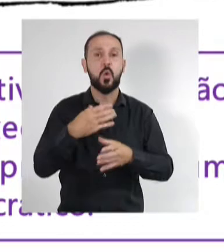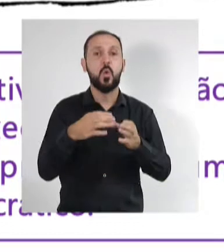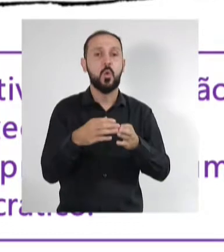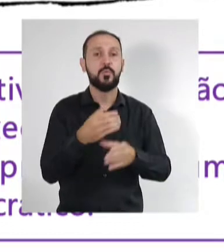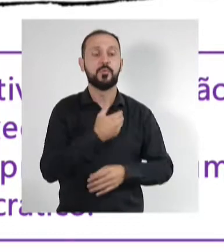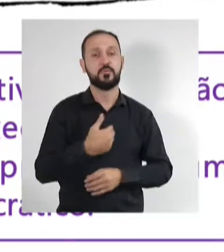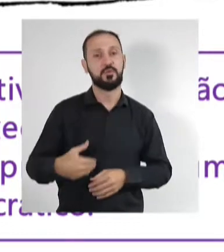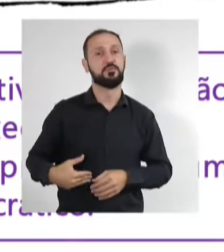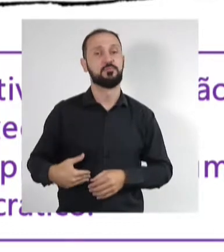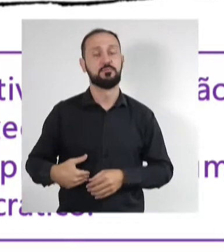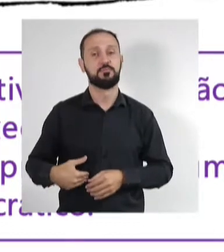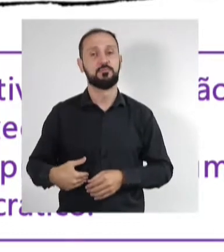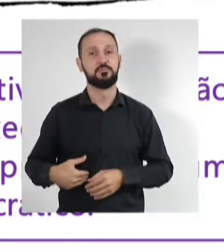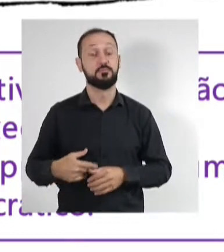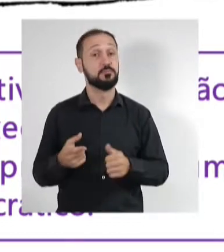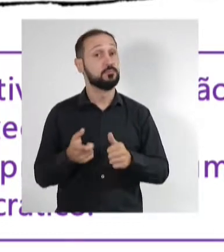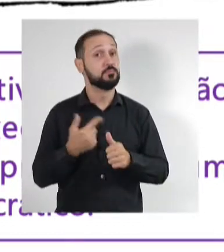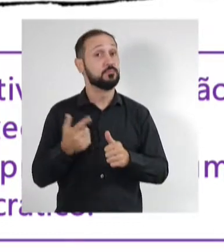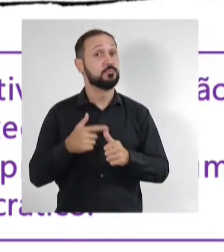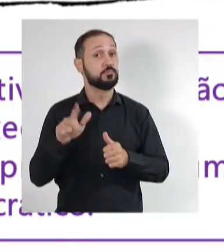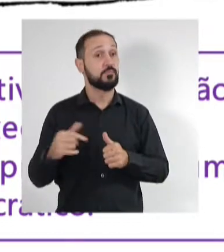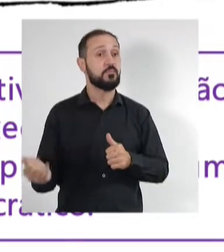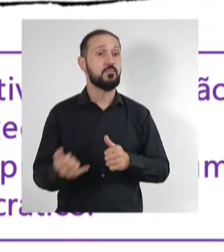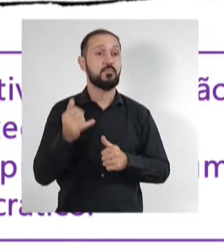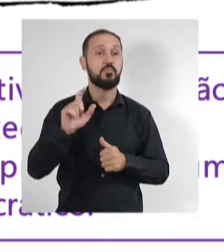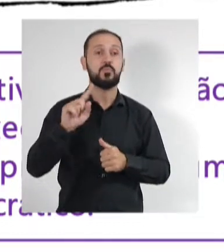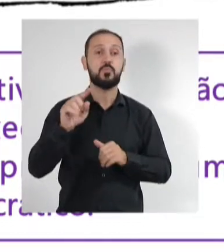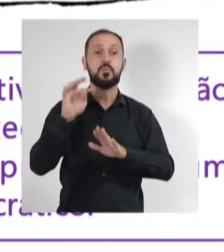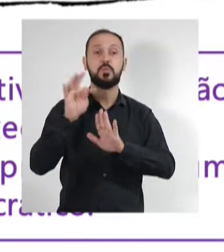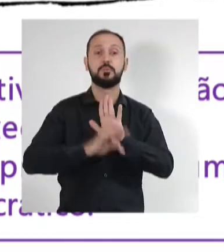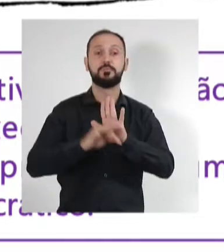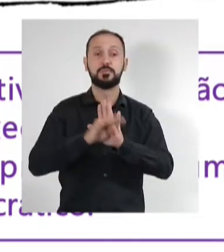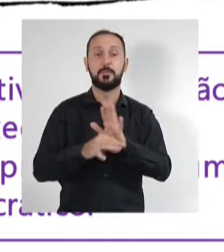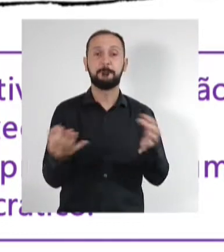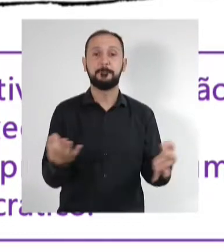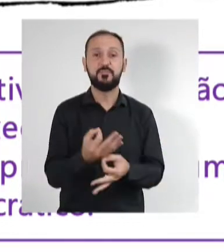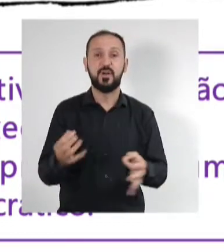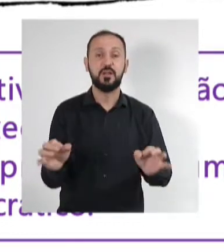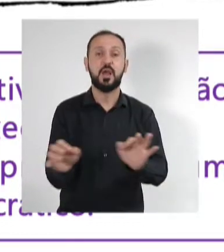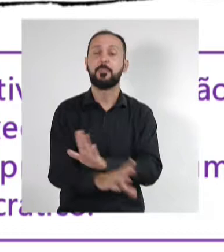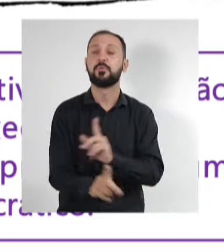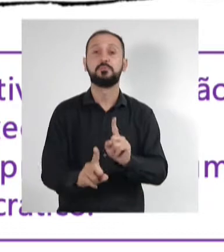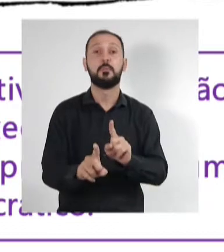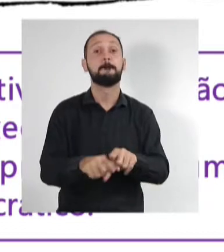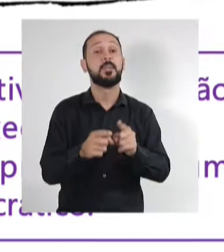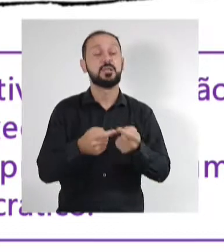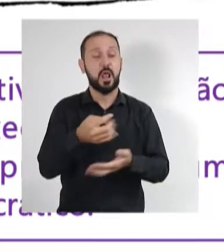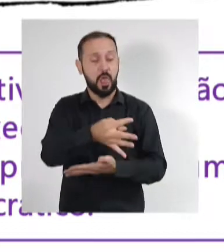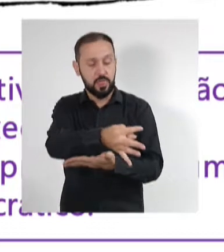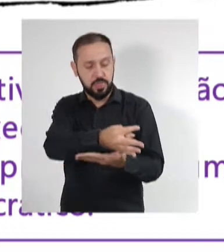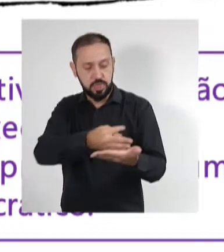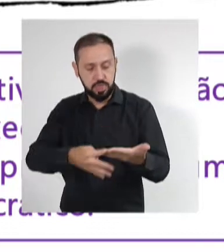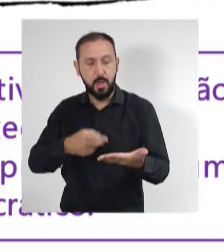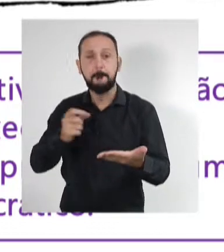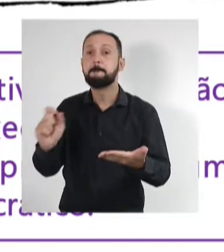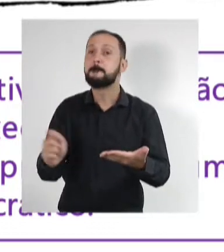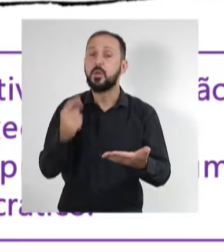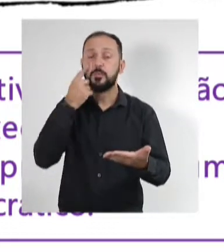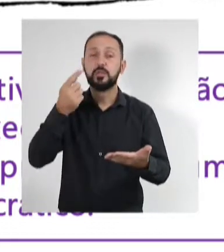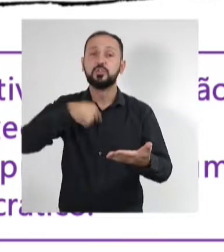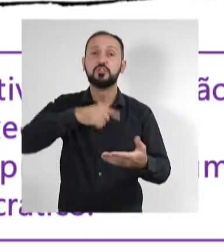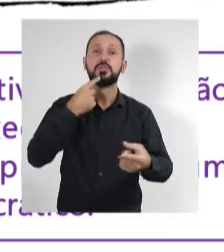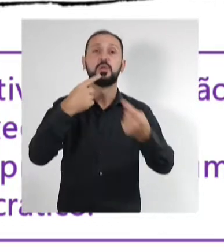governo. Primeiro, é importante dizer, não é um texto perfeito, mas é o texto possível dentro desse exercício de